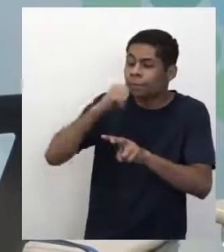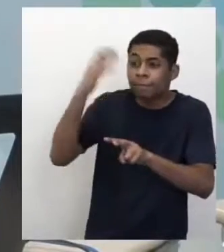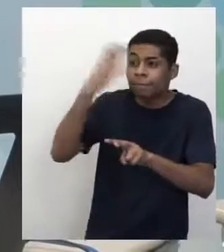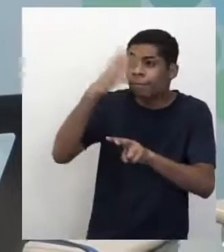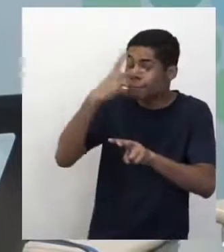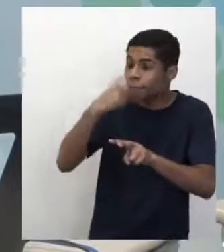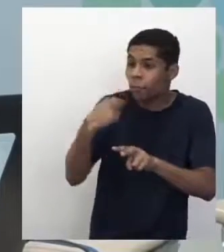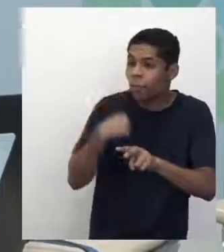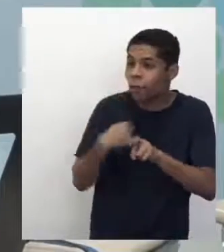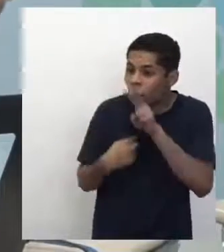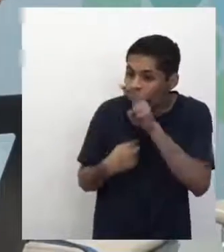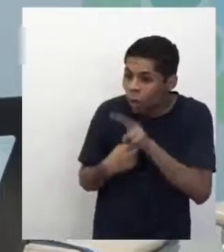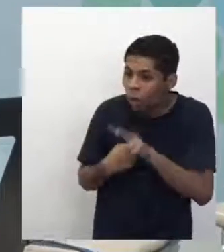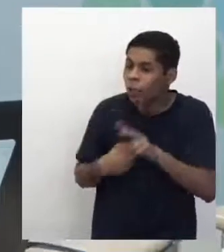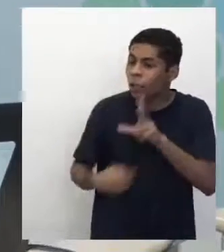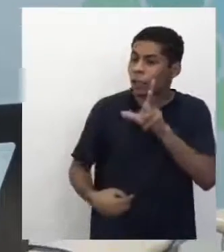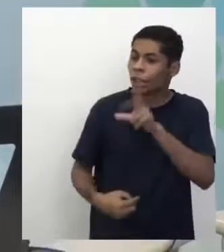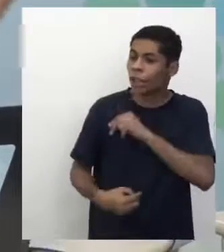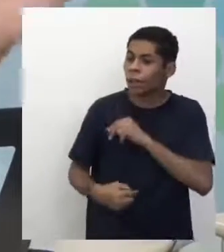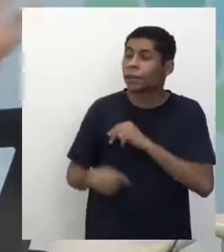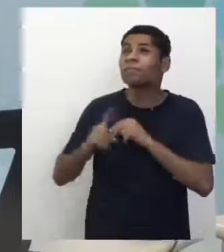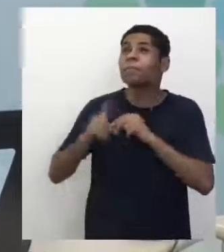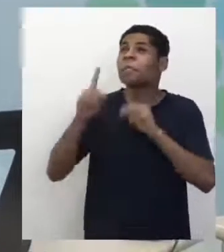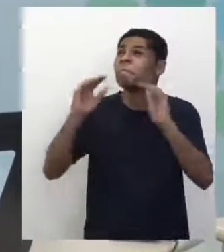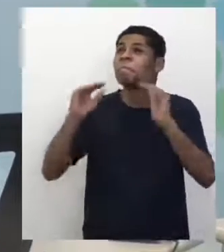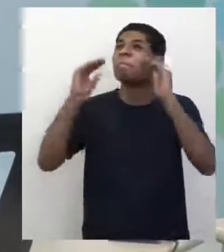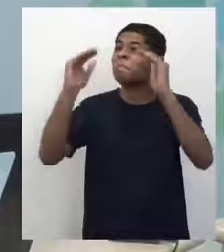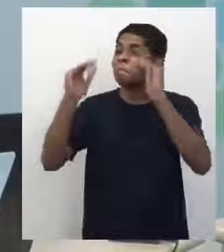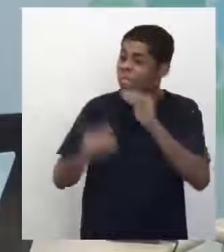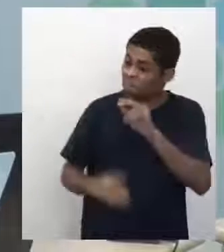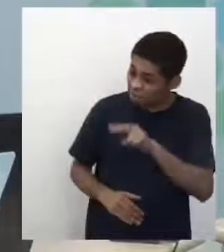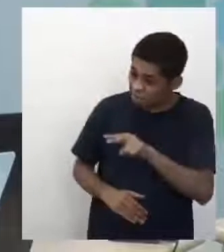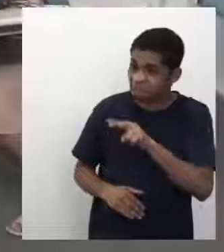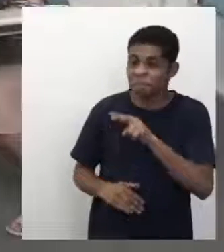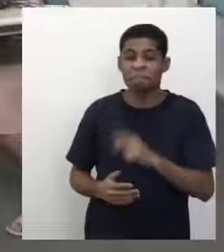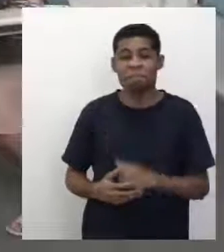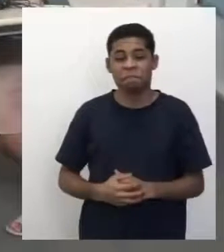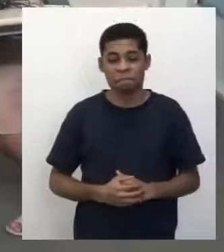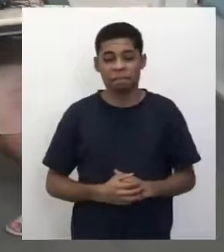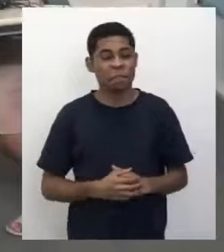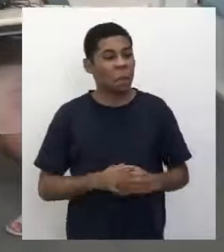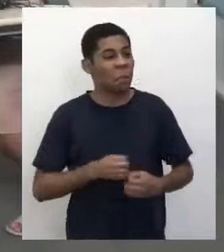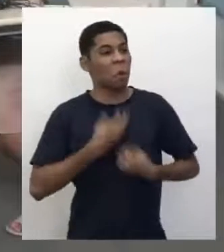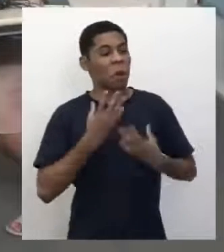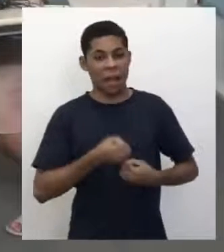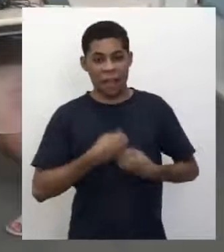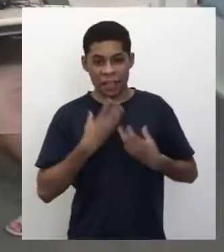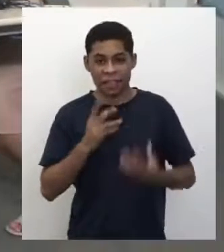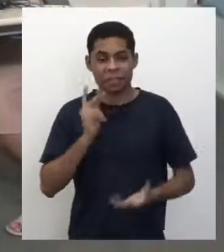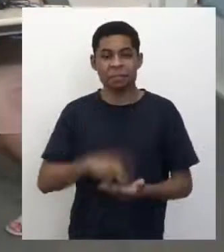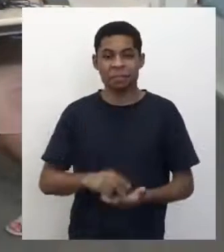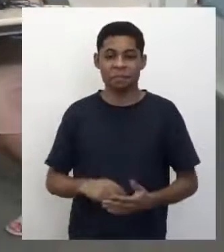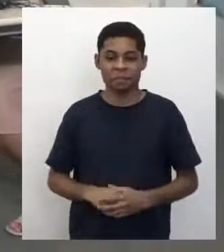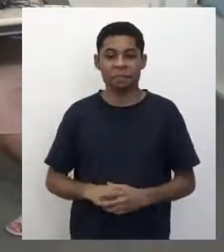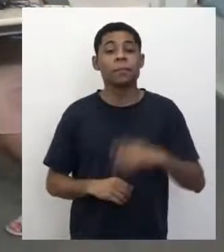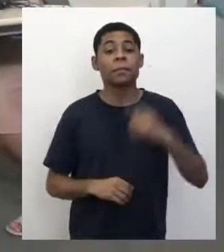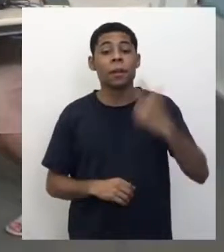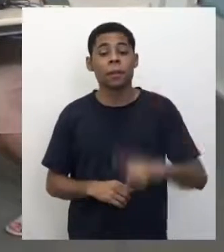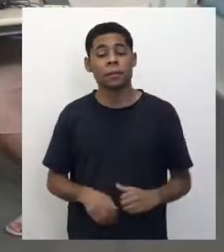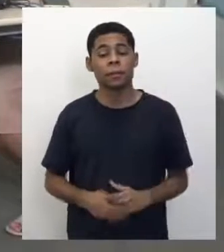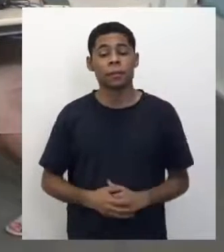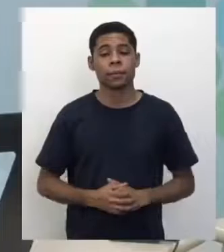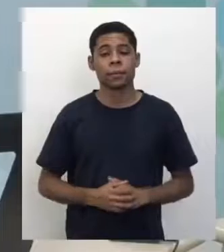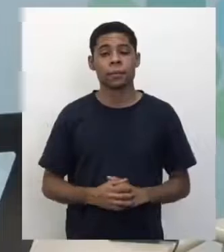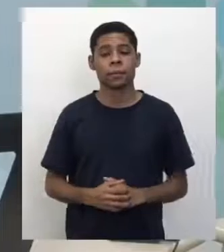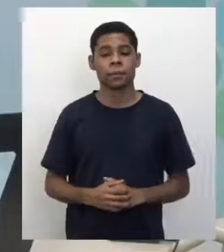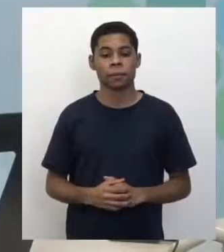me fez perceber quão grande Deus é, a criação de Deus. Ai, assim, que no lindo. mundo. Isso é da turma da poética, hein? O que mais que tem aí?